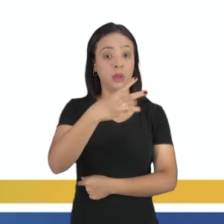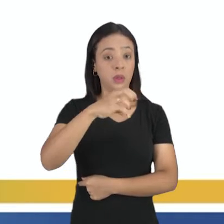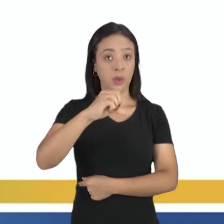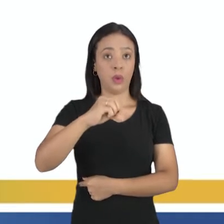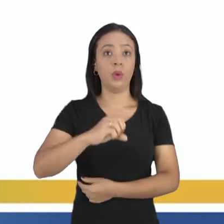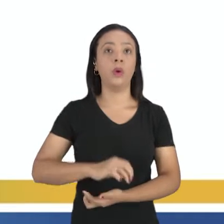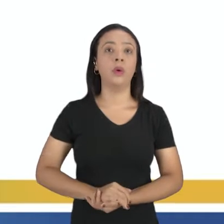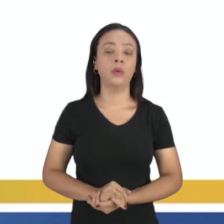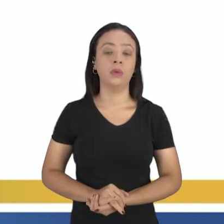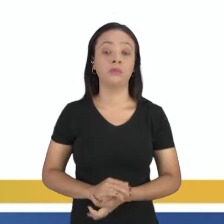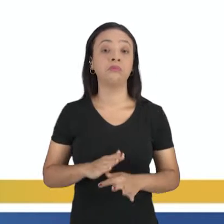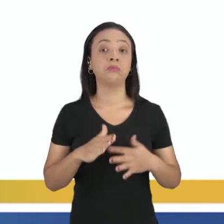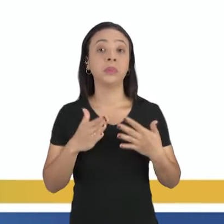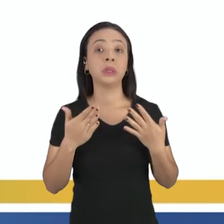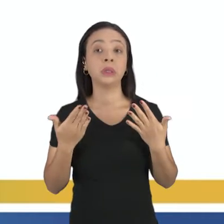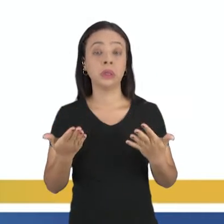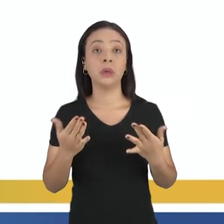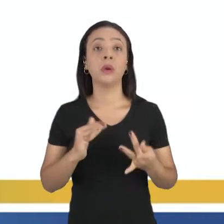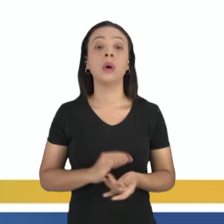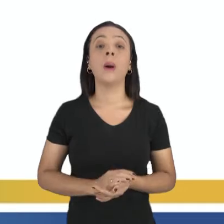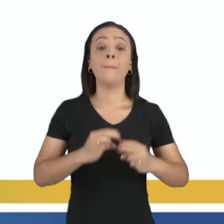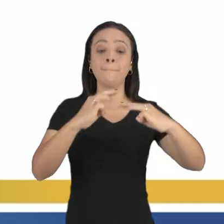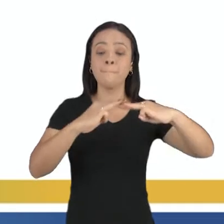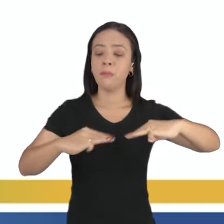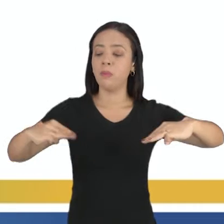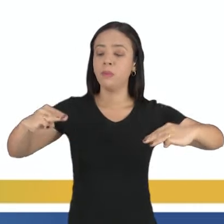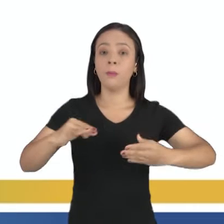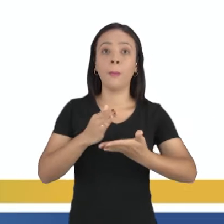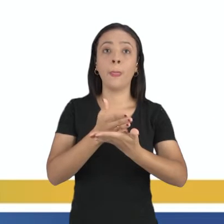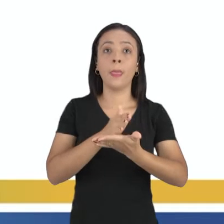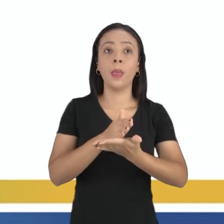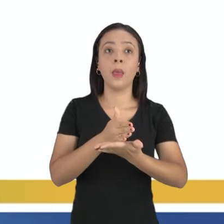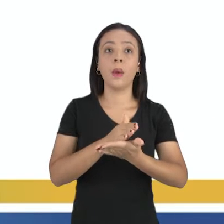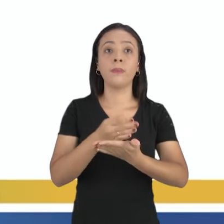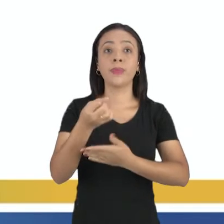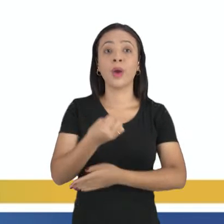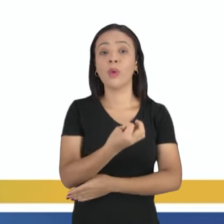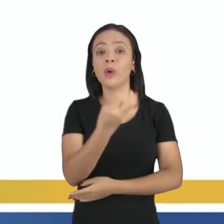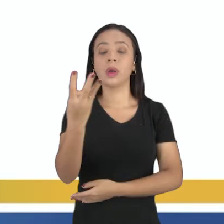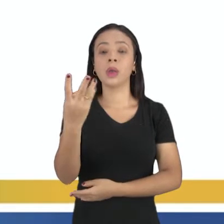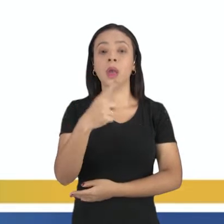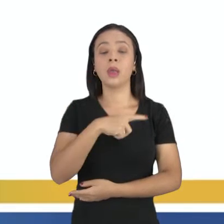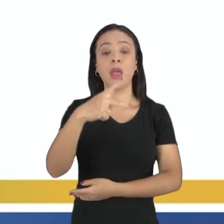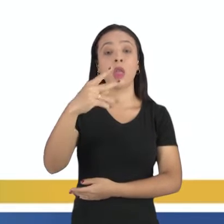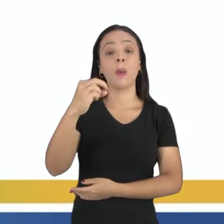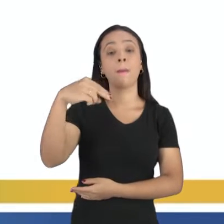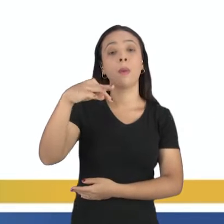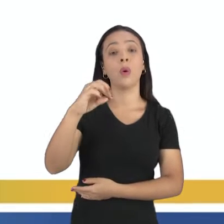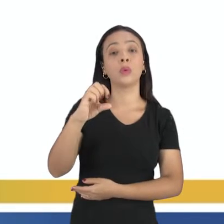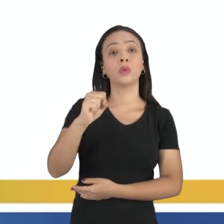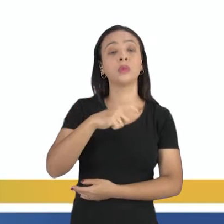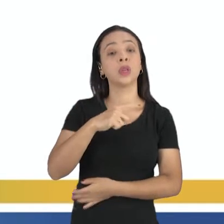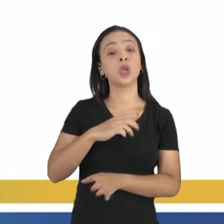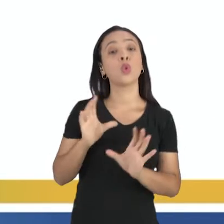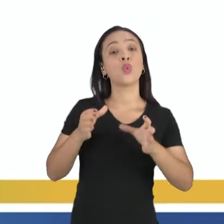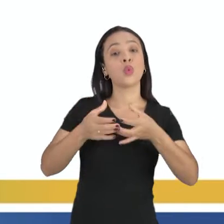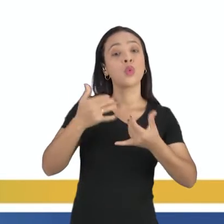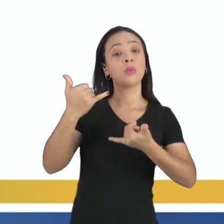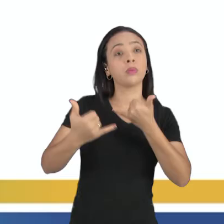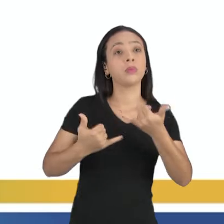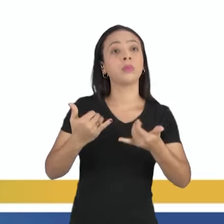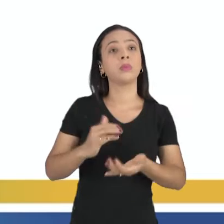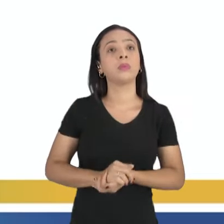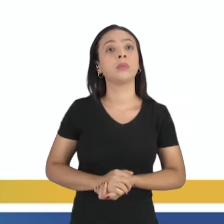50 e 39. Então, qual a mediana da quantidade de pontos desse time? Observe que nós temos